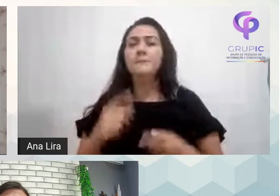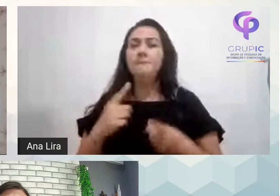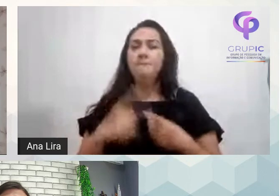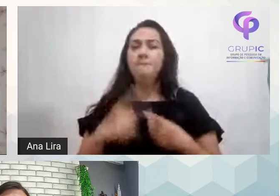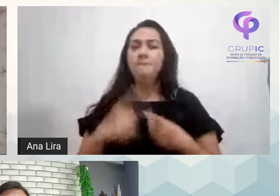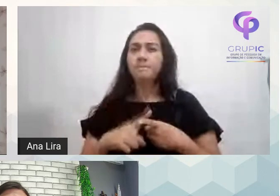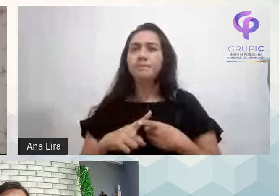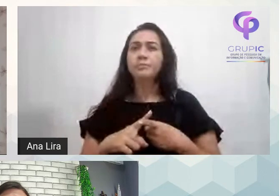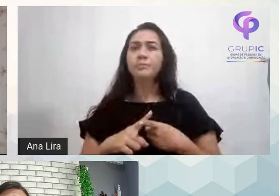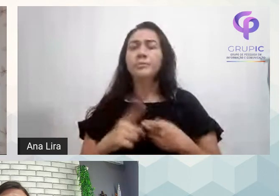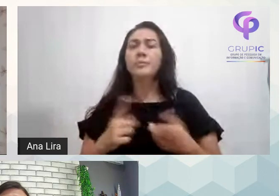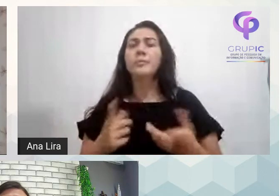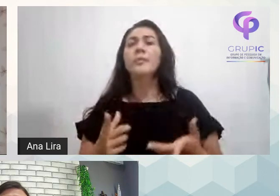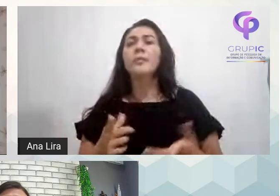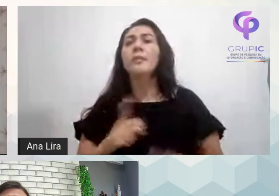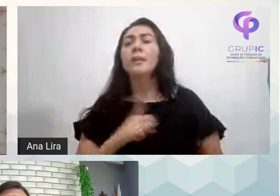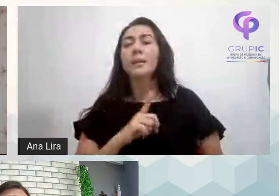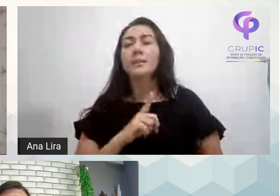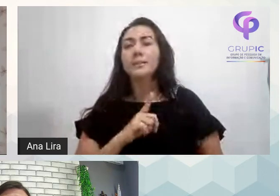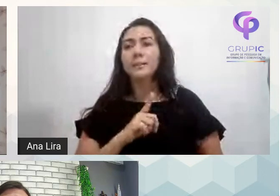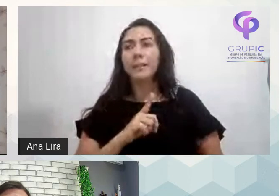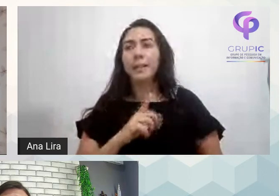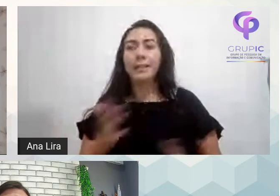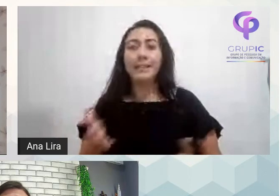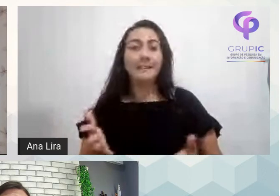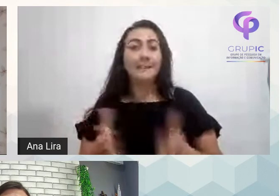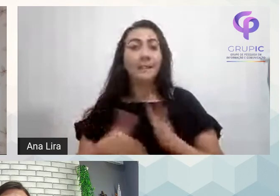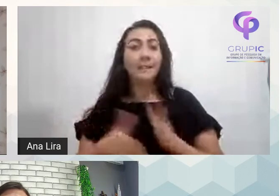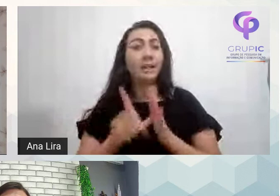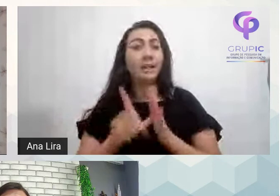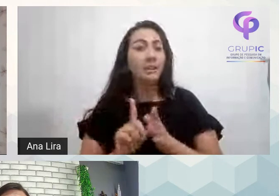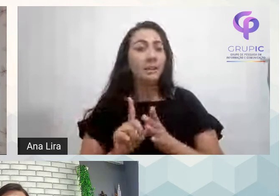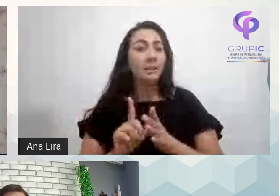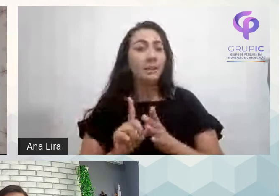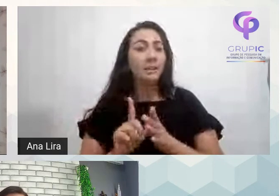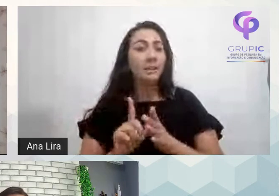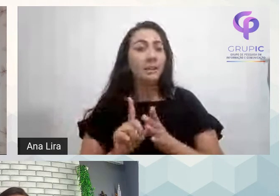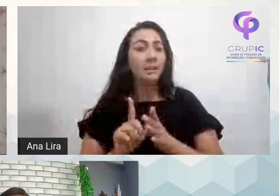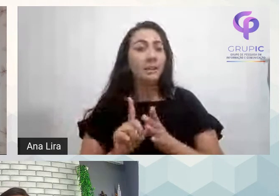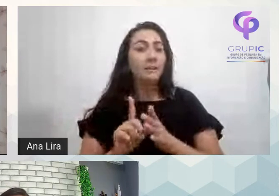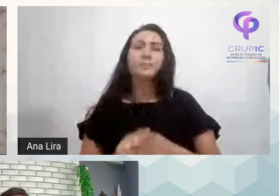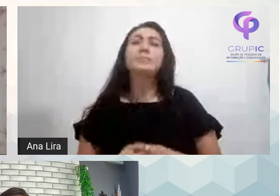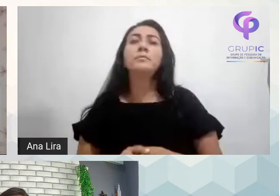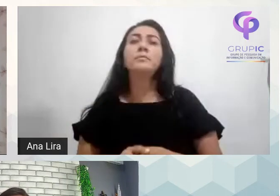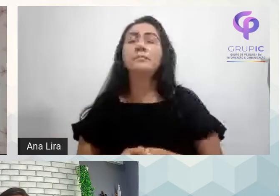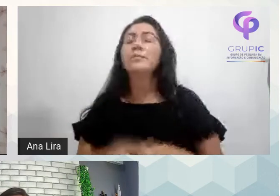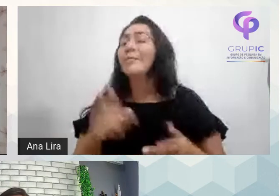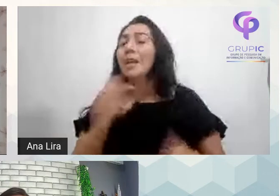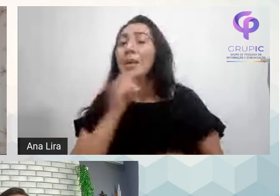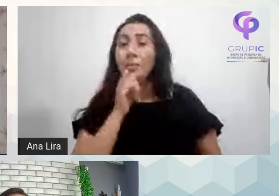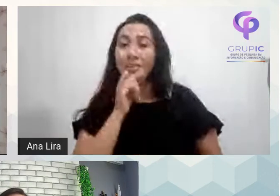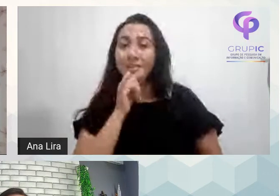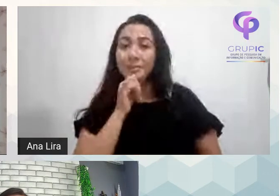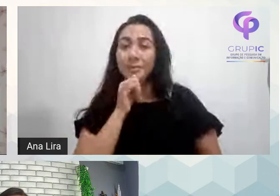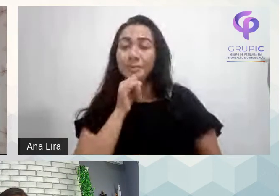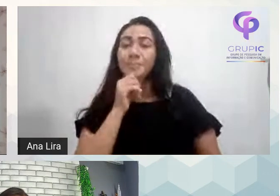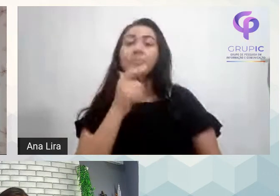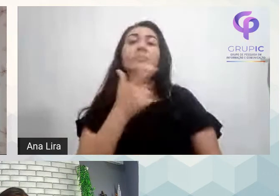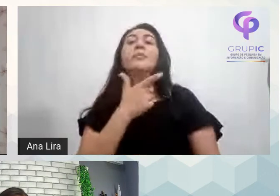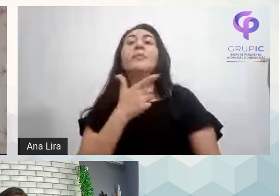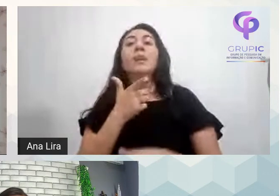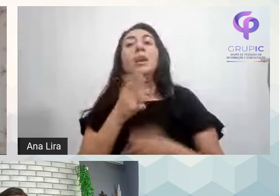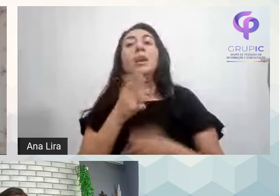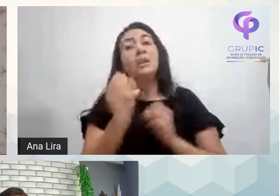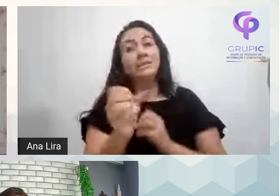tenho ele coloca um nicho que é educação. Dentro do teu projeto, você tem educação,